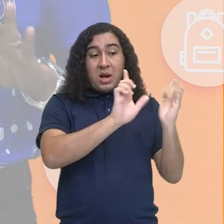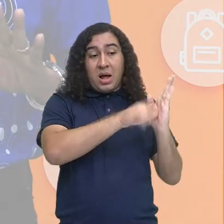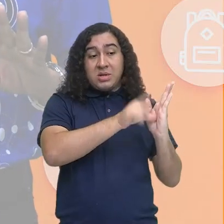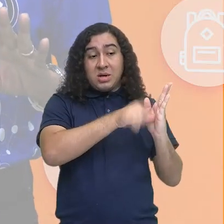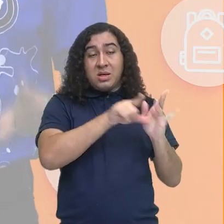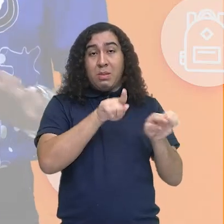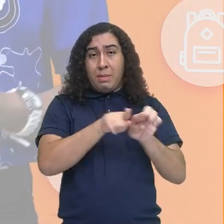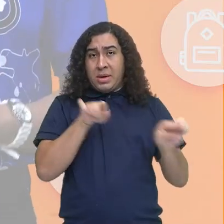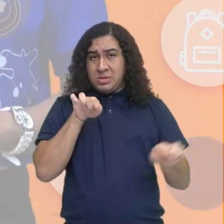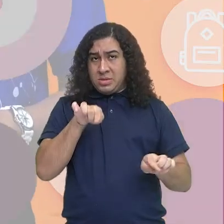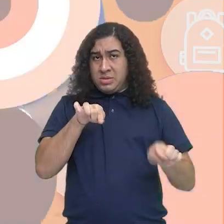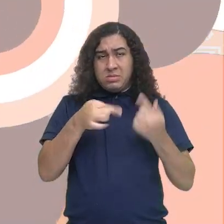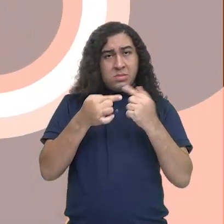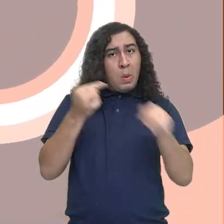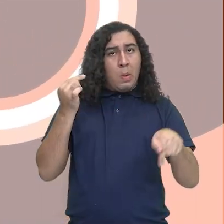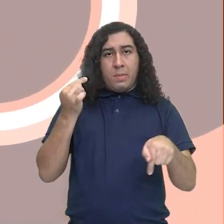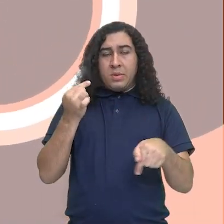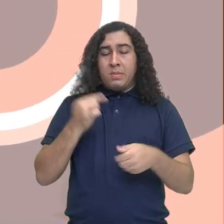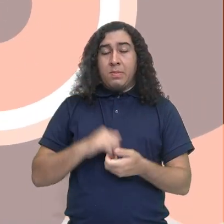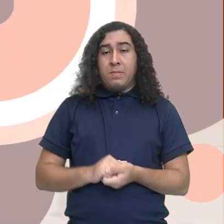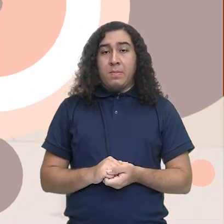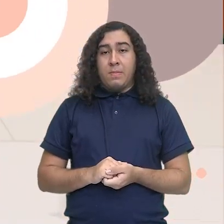é verdade.